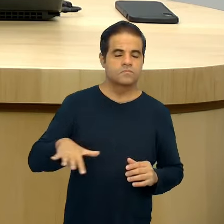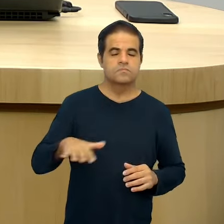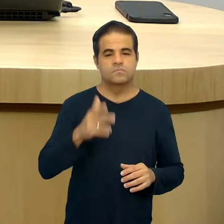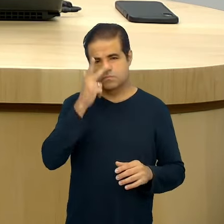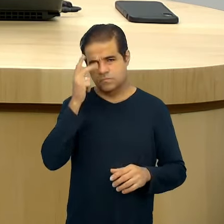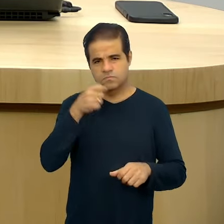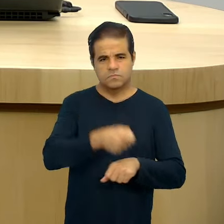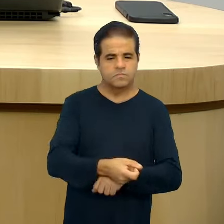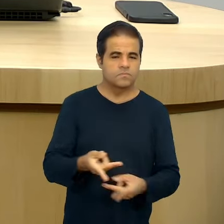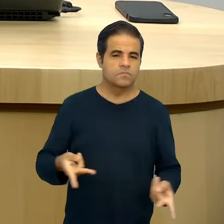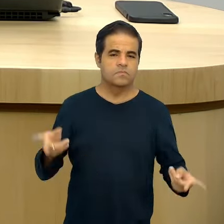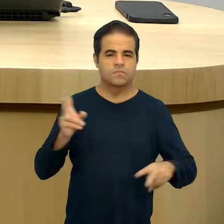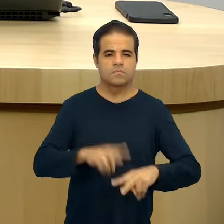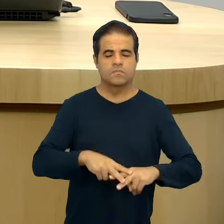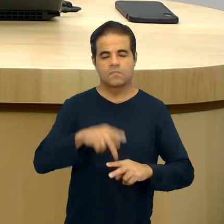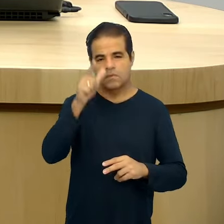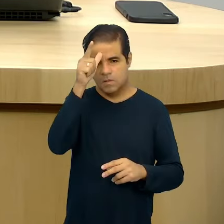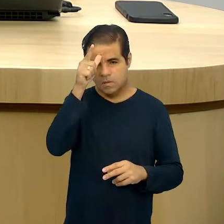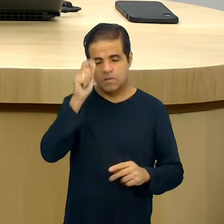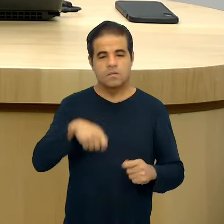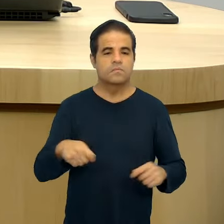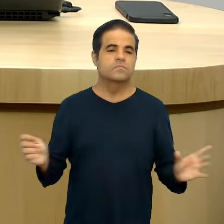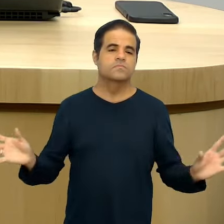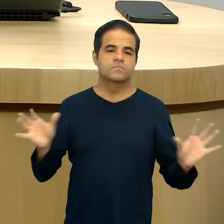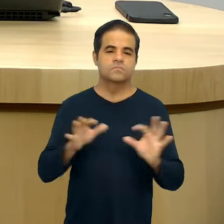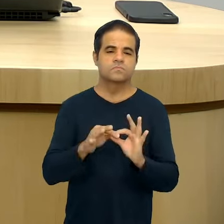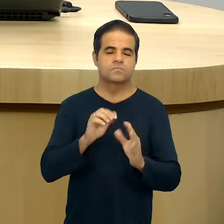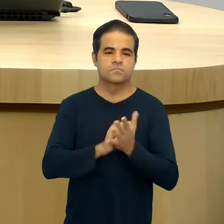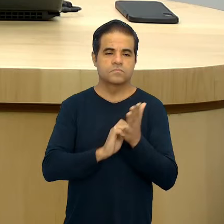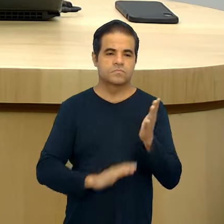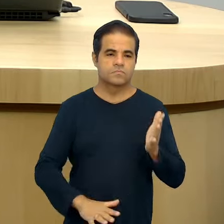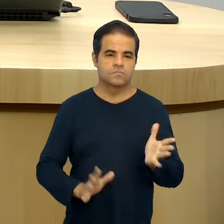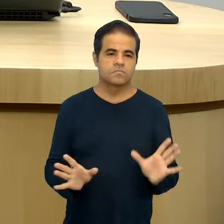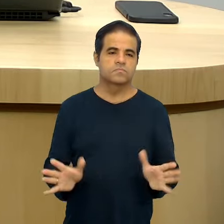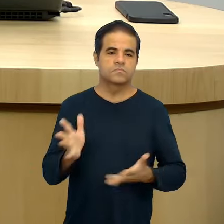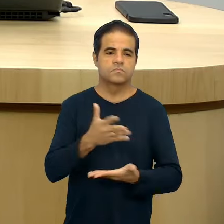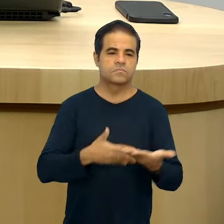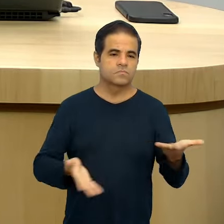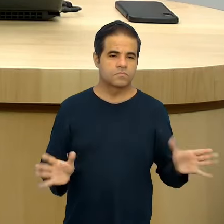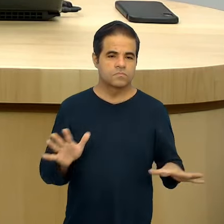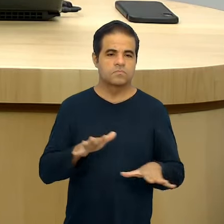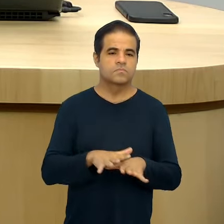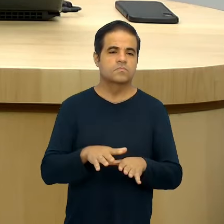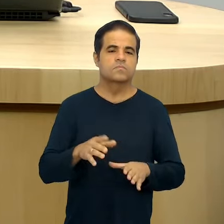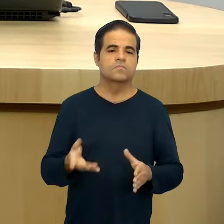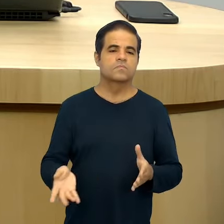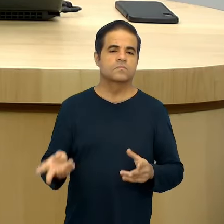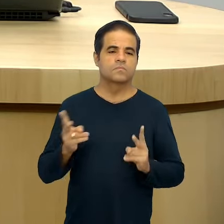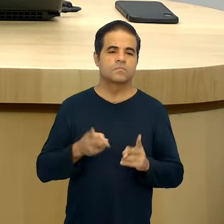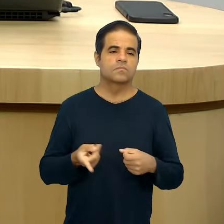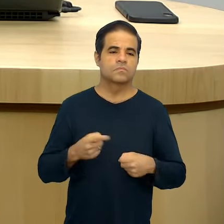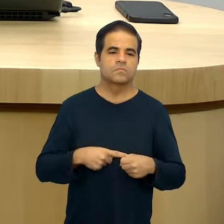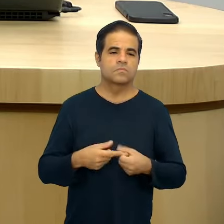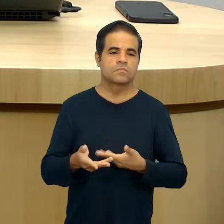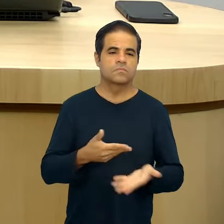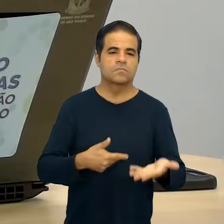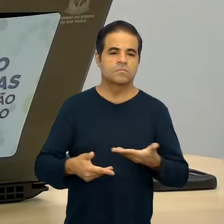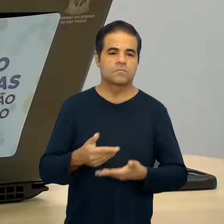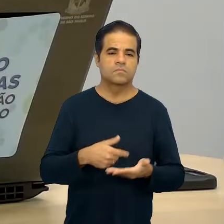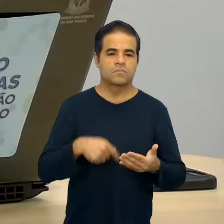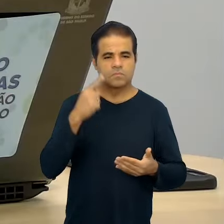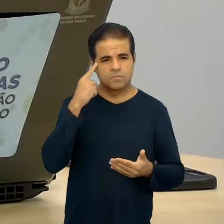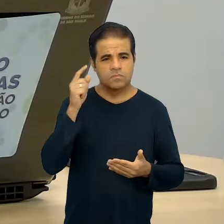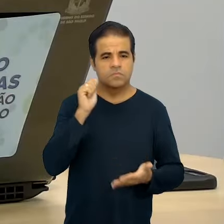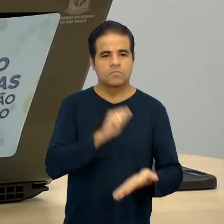concentração. Então dá para fazer um link e fazer uma atividade integrada, né? Sim, retomando sempre um com o outro. Lembrando